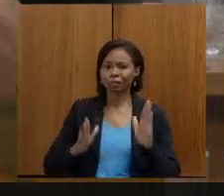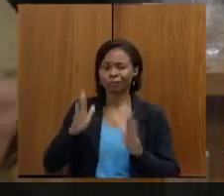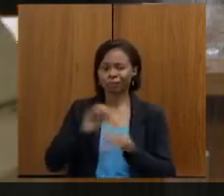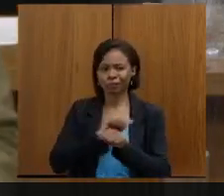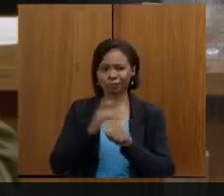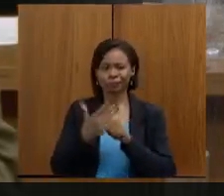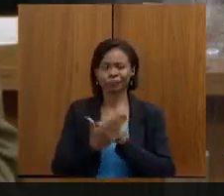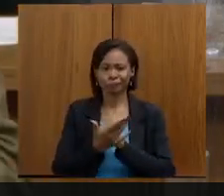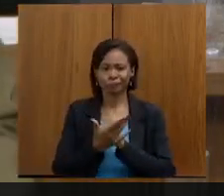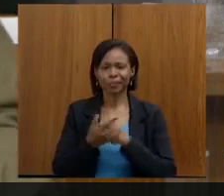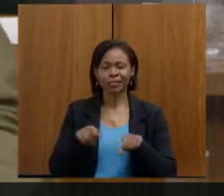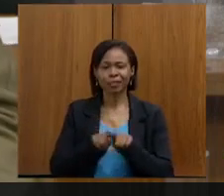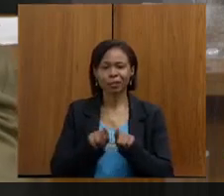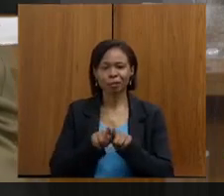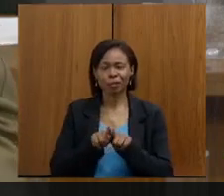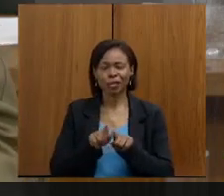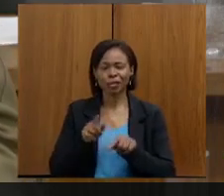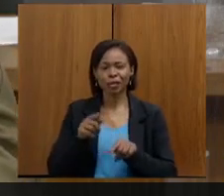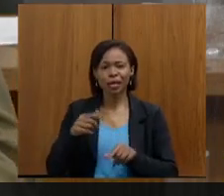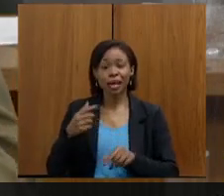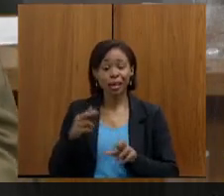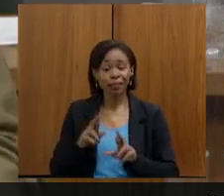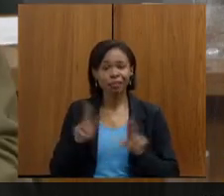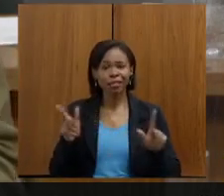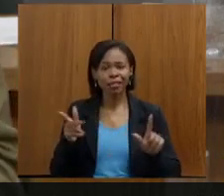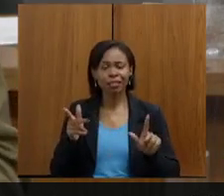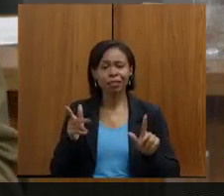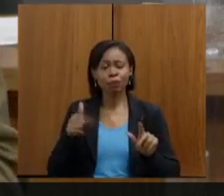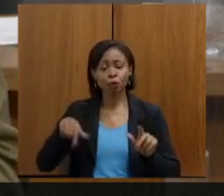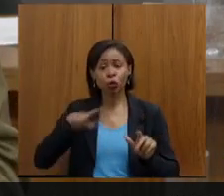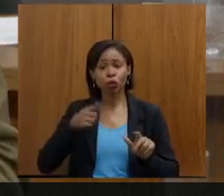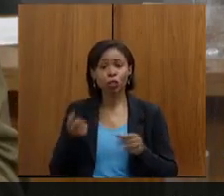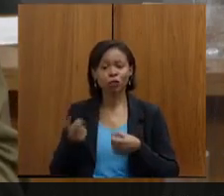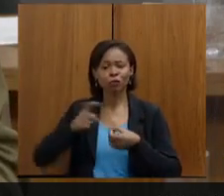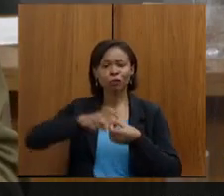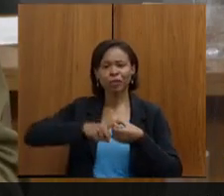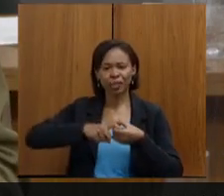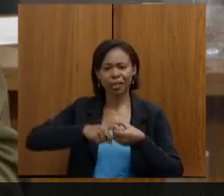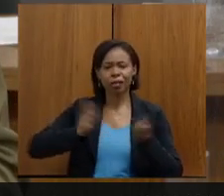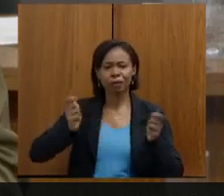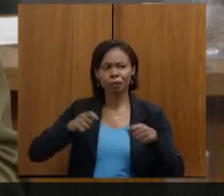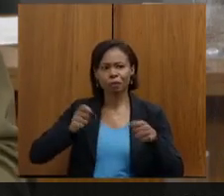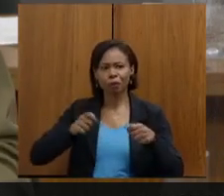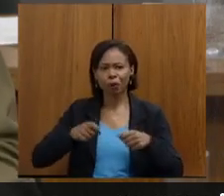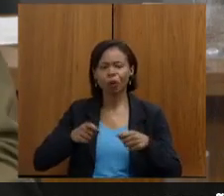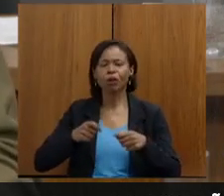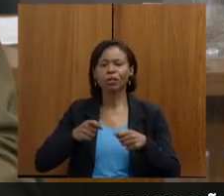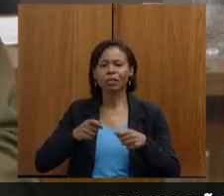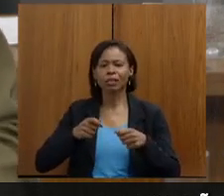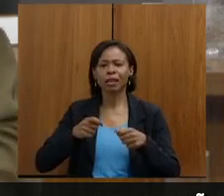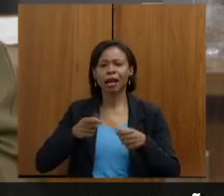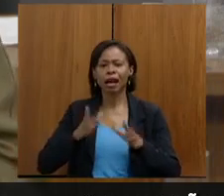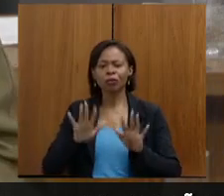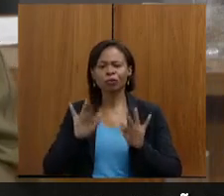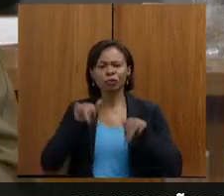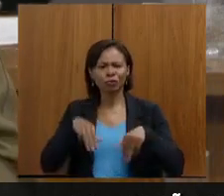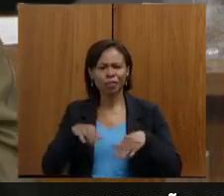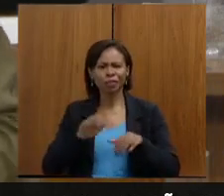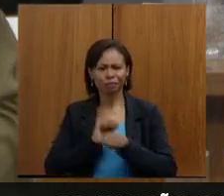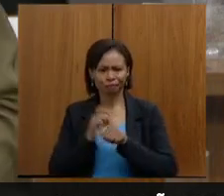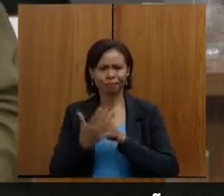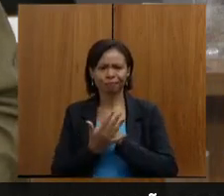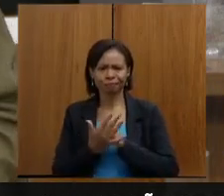e o que vai fazer a diferença para nós após essa retomada né quando a gente conseguir realmente de fato sair dessa questão da pandemia